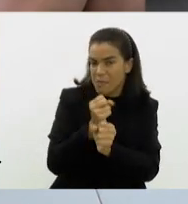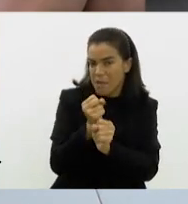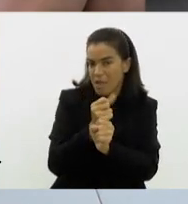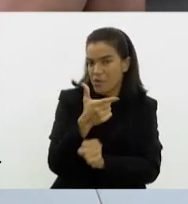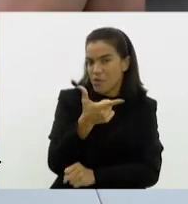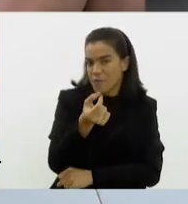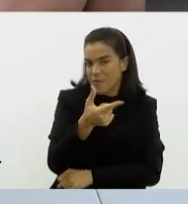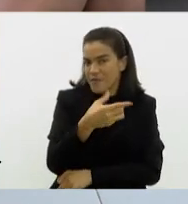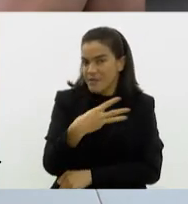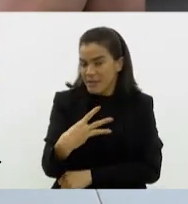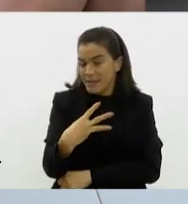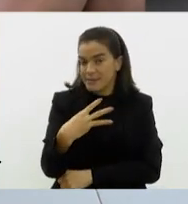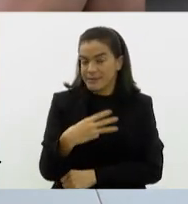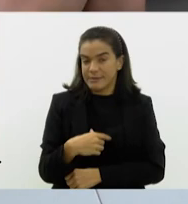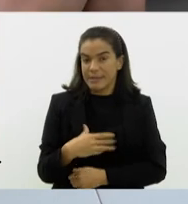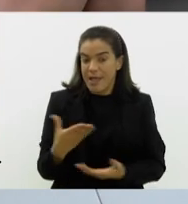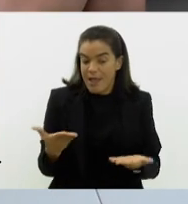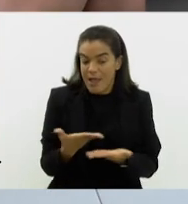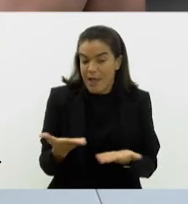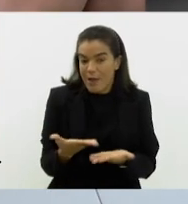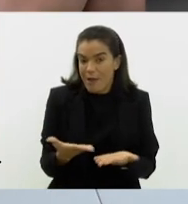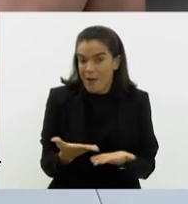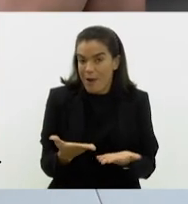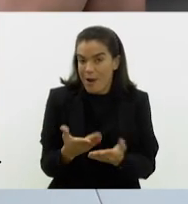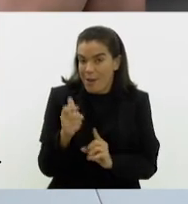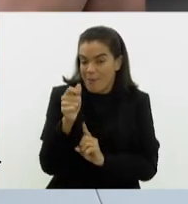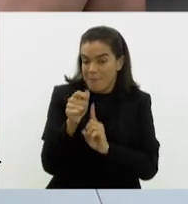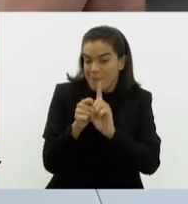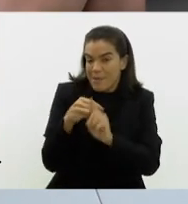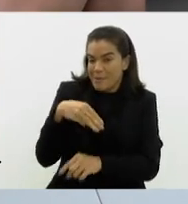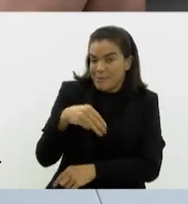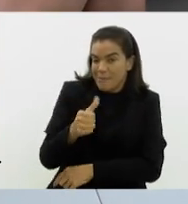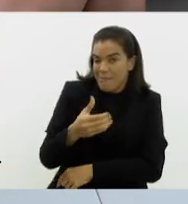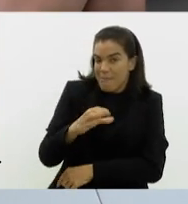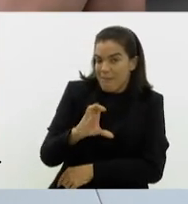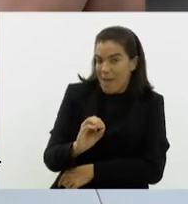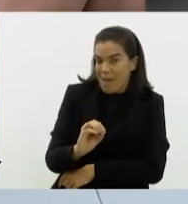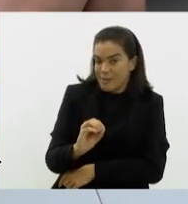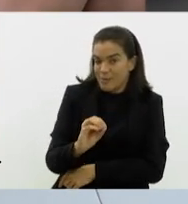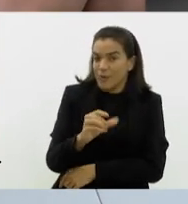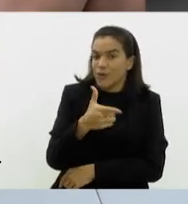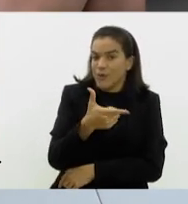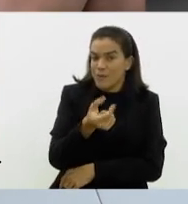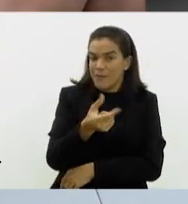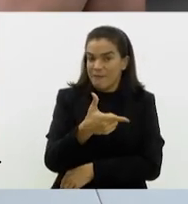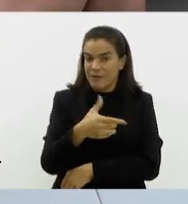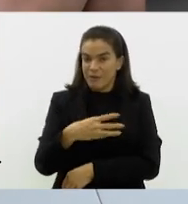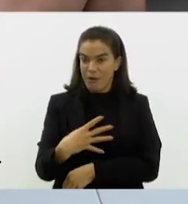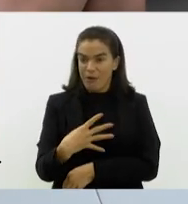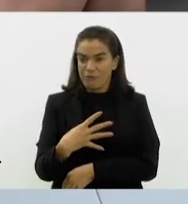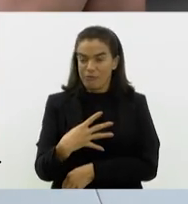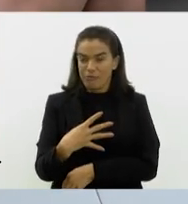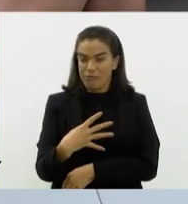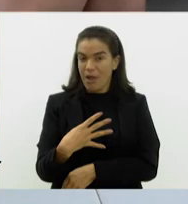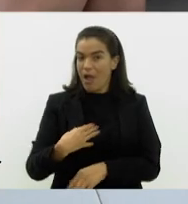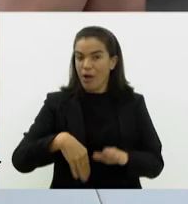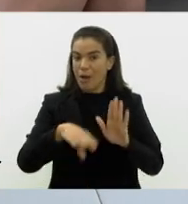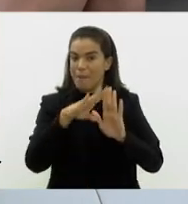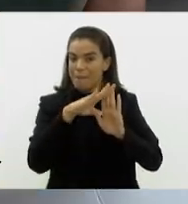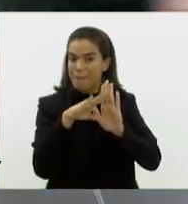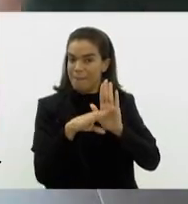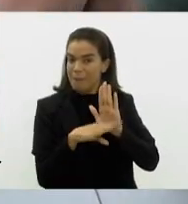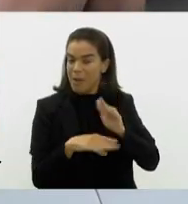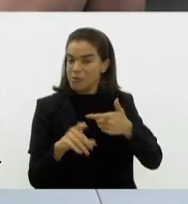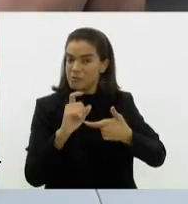Nós estamos terminando o mês de março de 24. Isso saiu da pauta do Executivo.